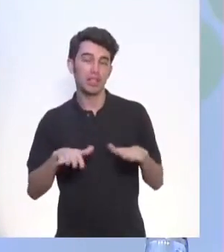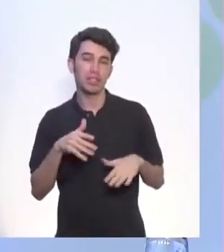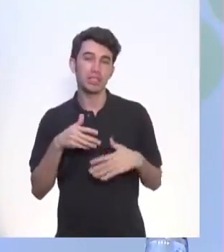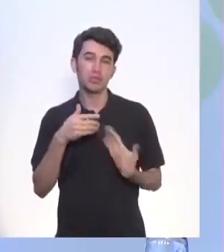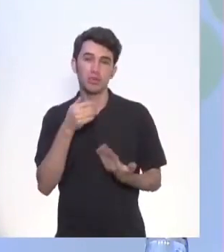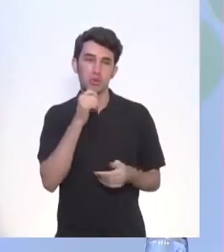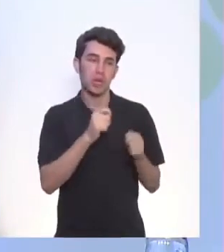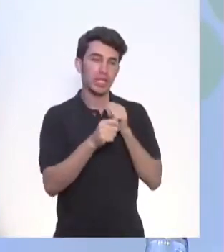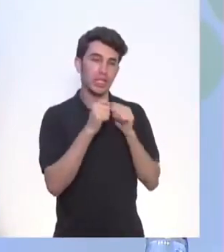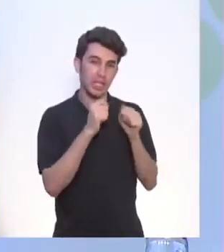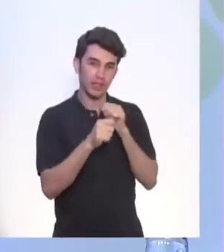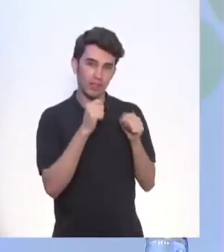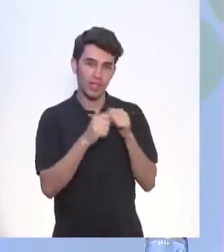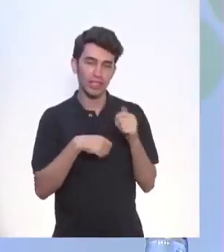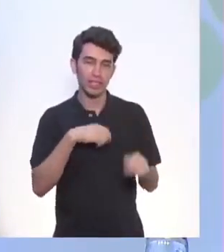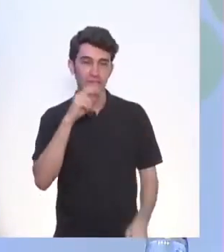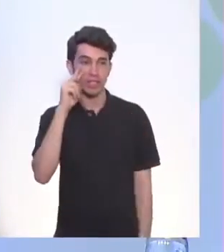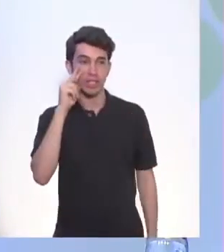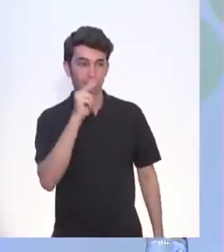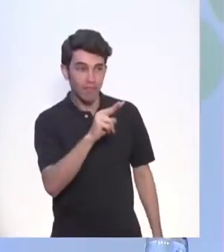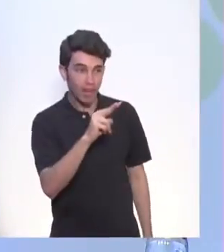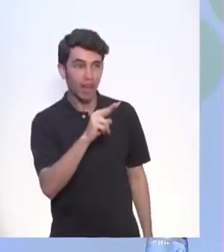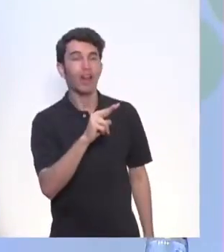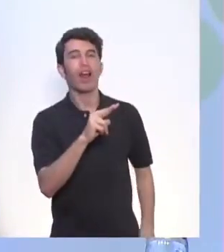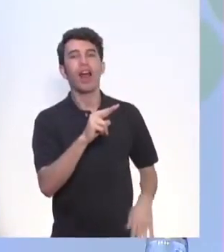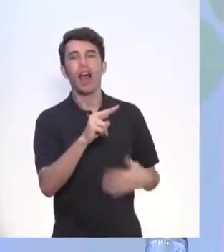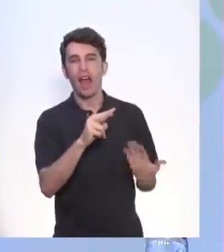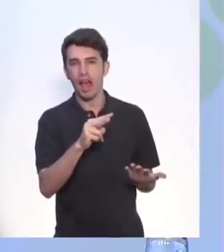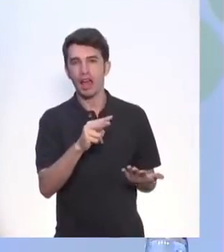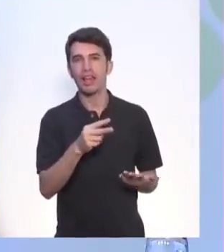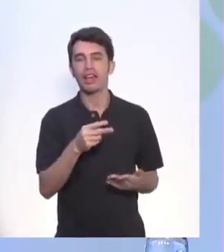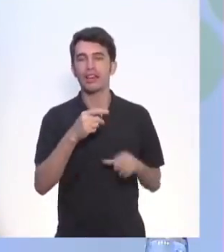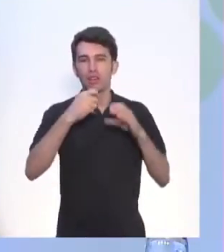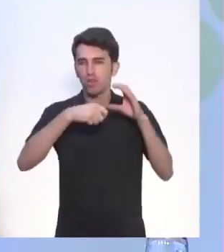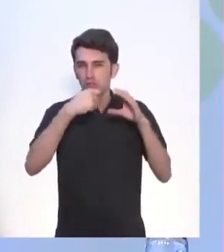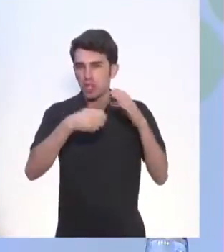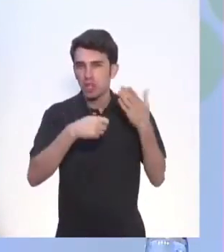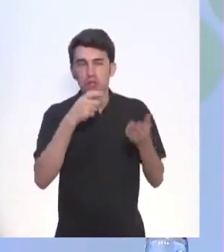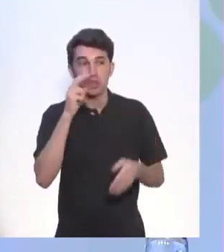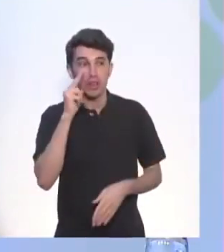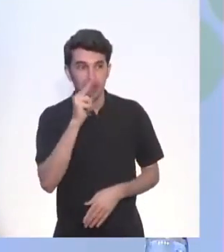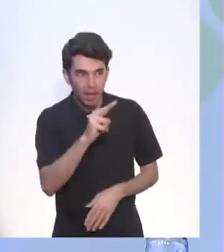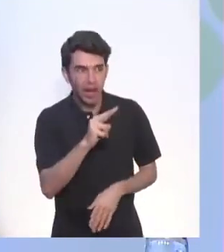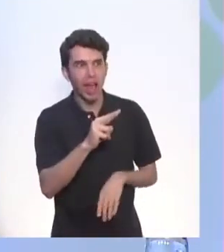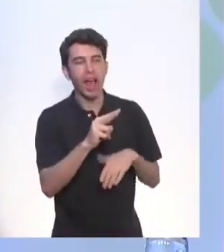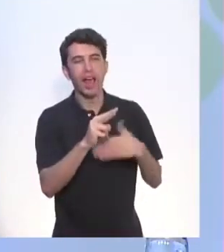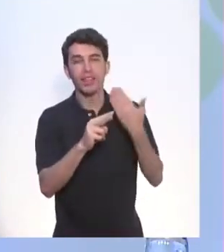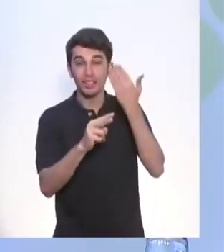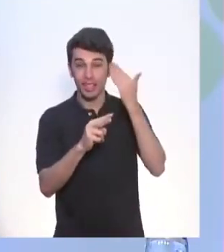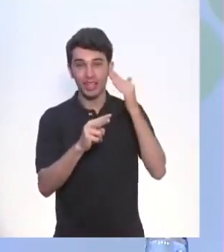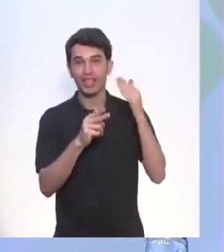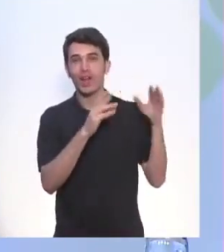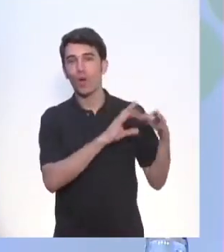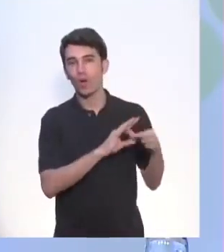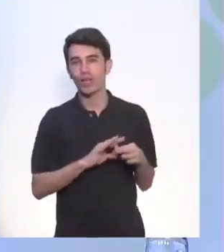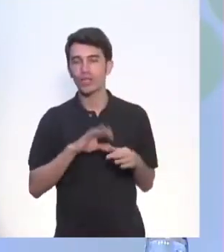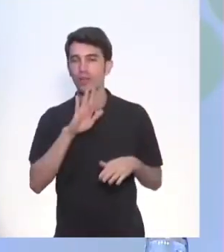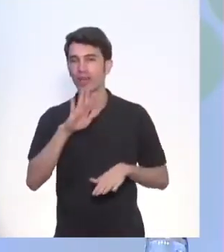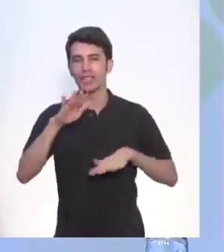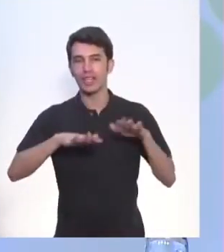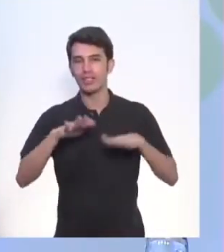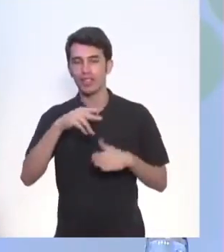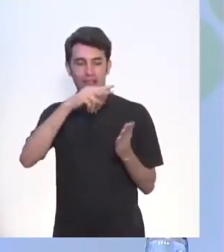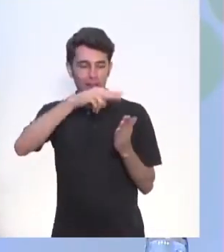numa entrevista que vocês estivessem vendo, né, uma entrevista de vídeo, vocês teriam a oportunidade de entender o contexto. Ali não dá, tudo